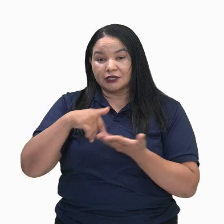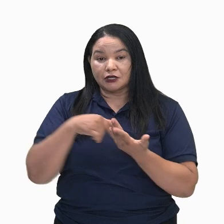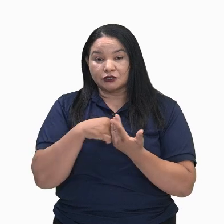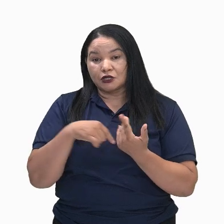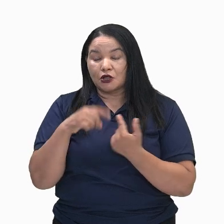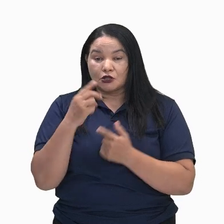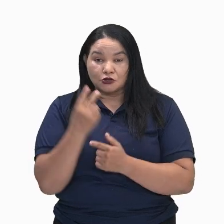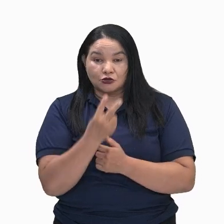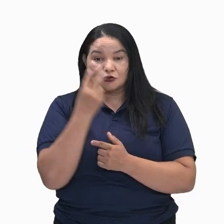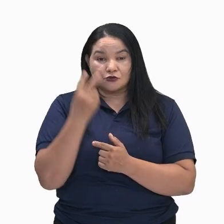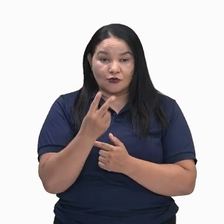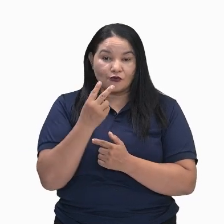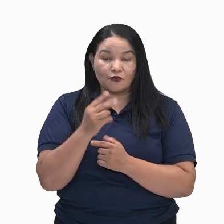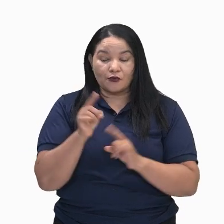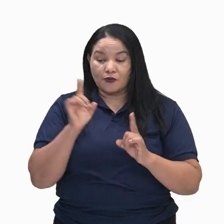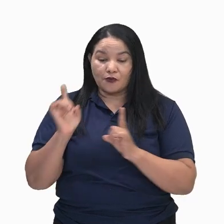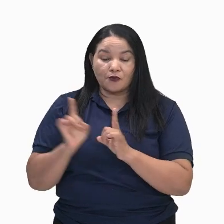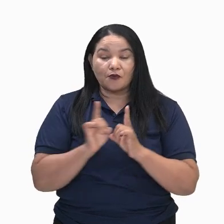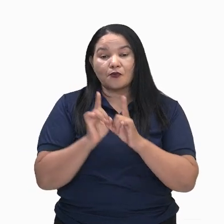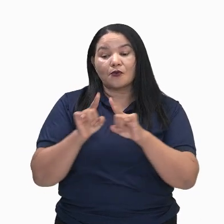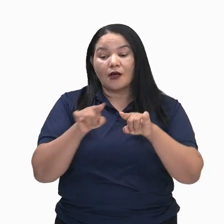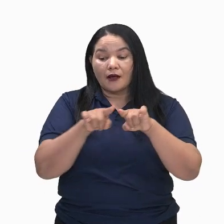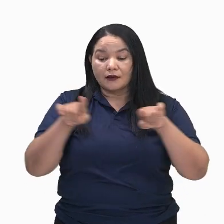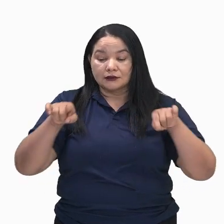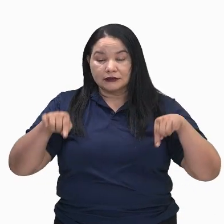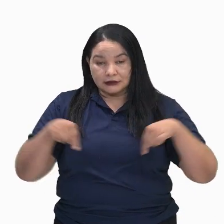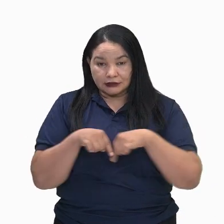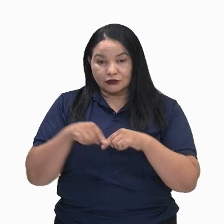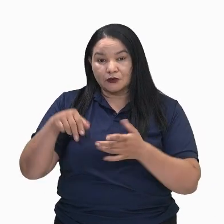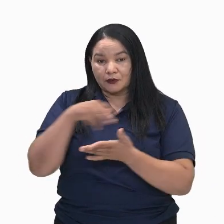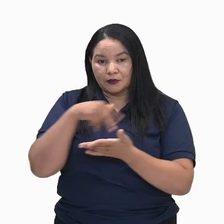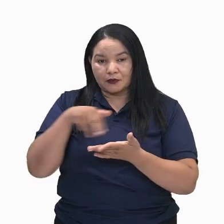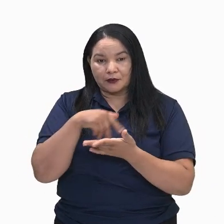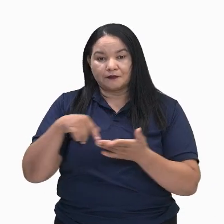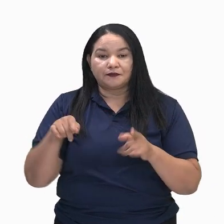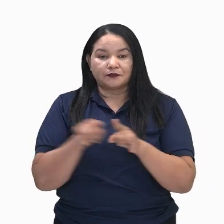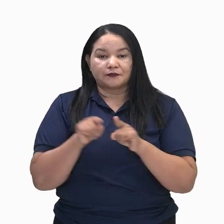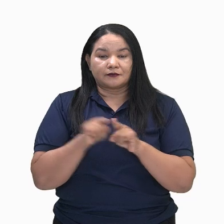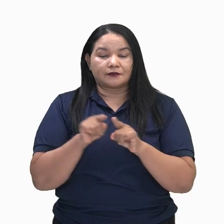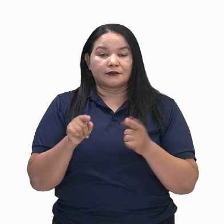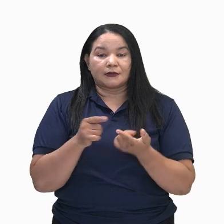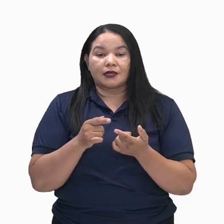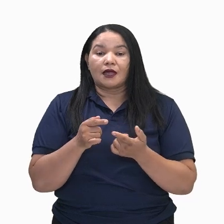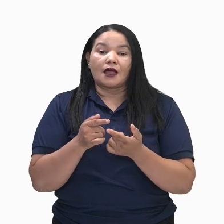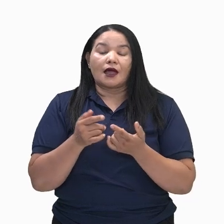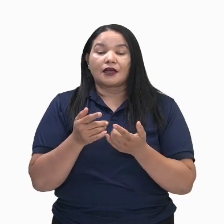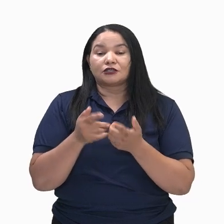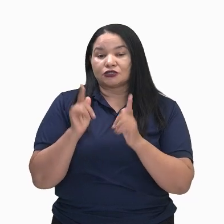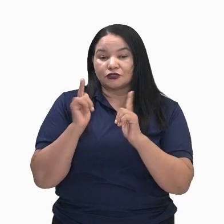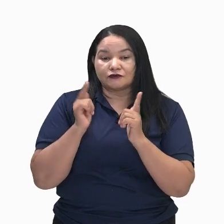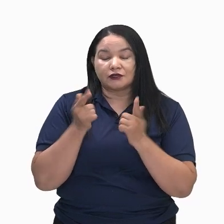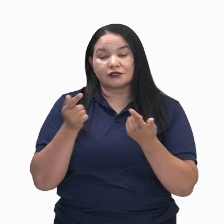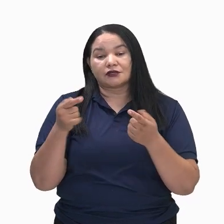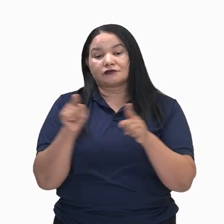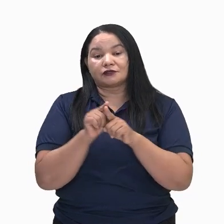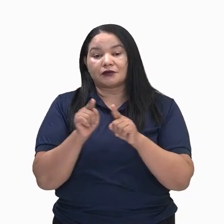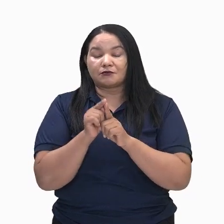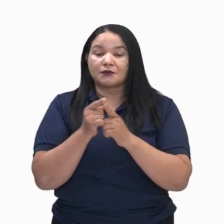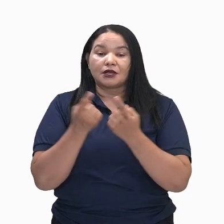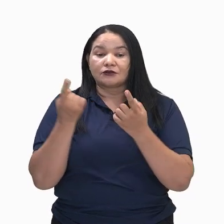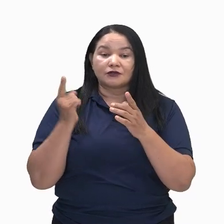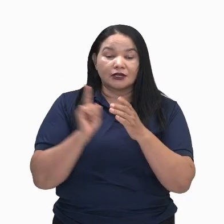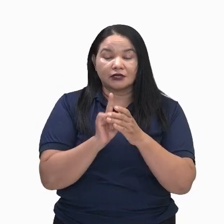de dançarinos em salões. São praticadas socialmente como forma de entretenimento, integração social